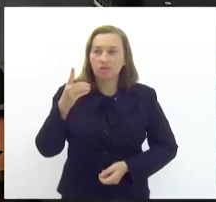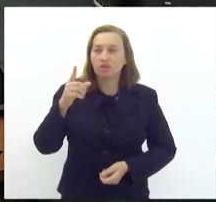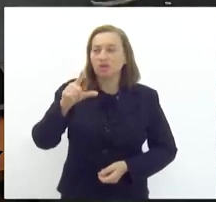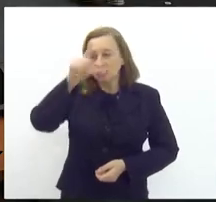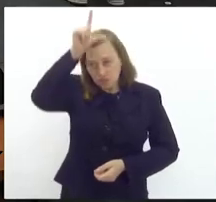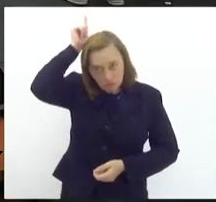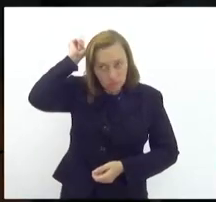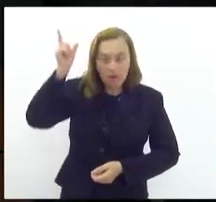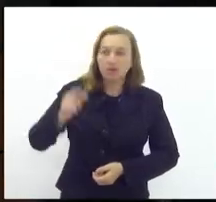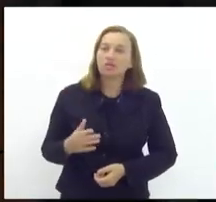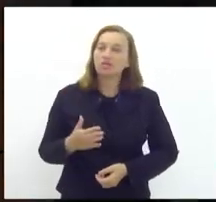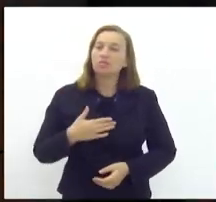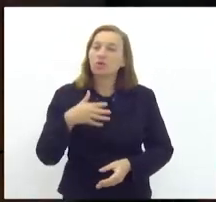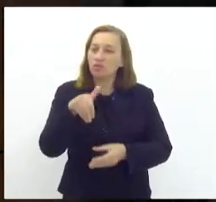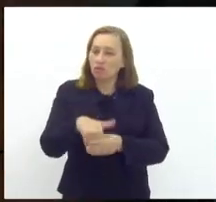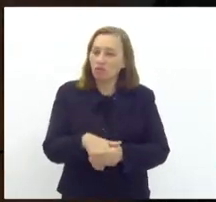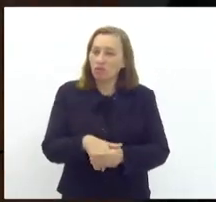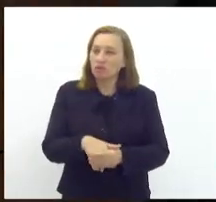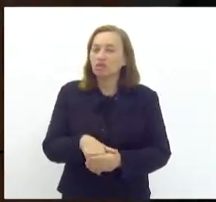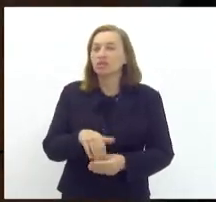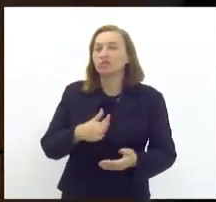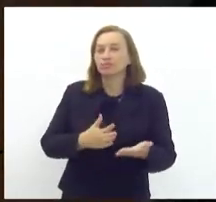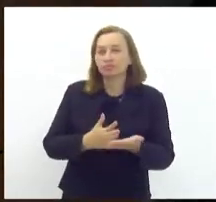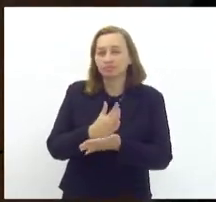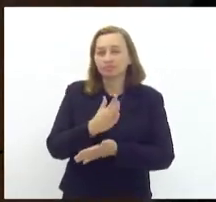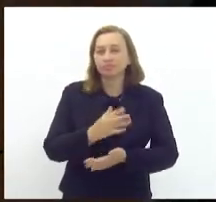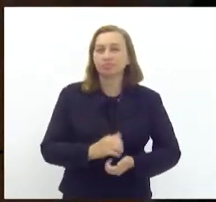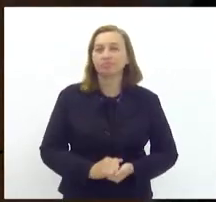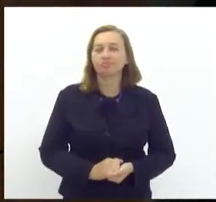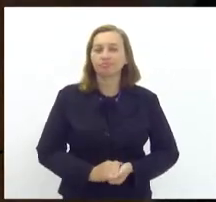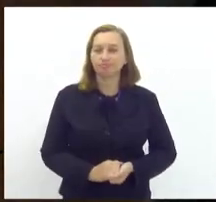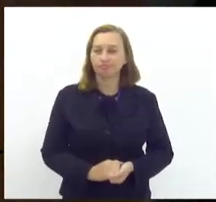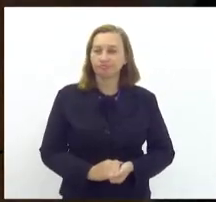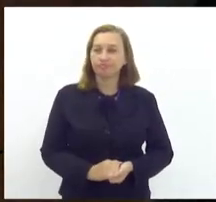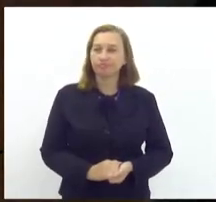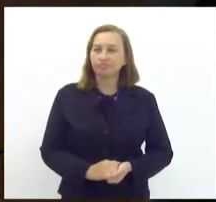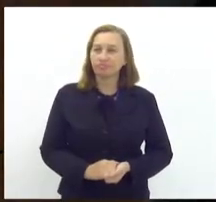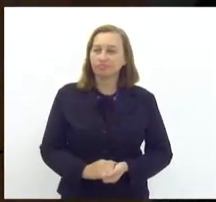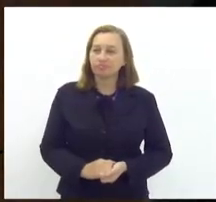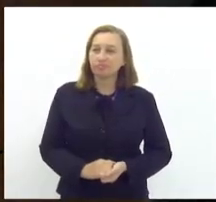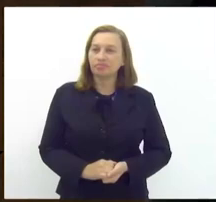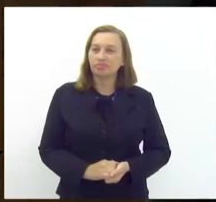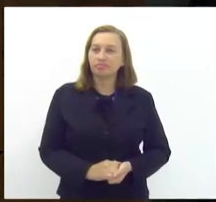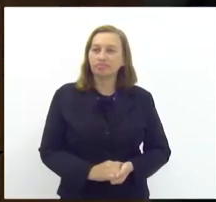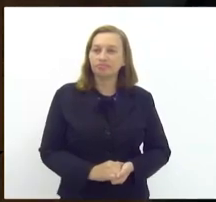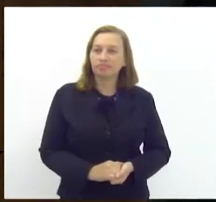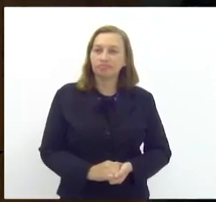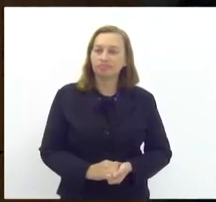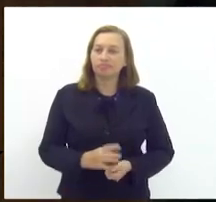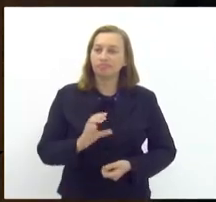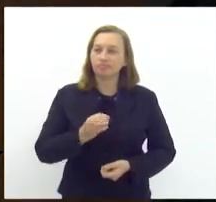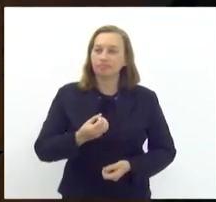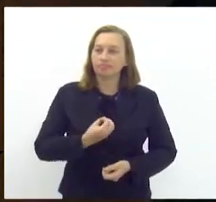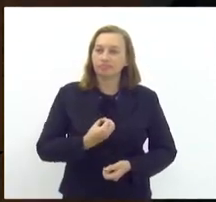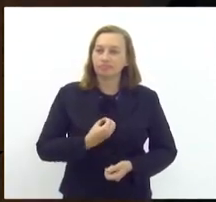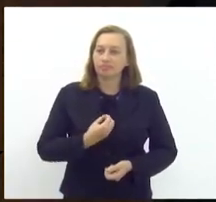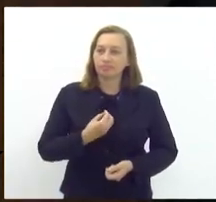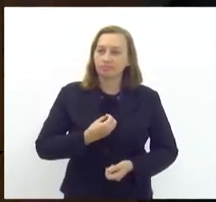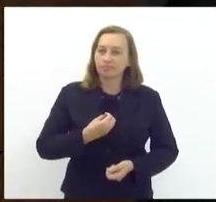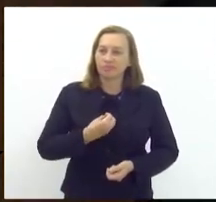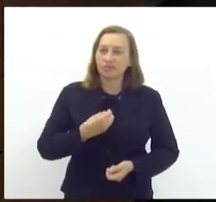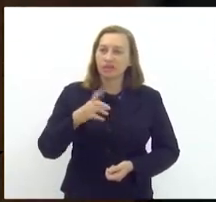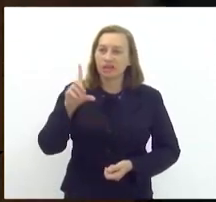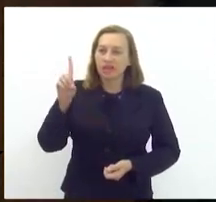tô declarando o meu voto favorável a nossa medalha nosso prêmio